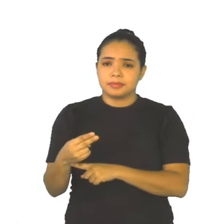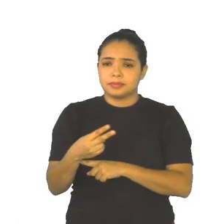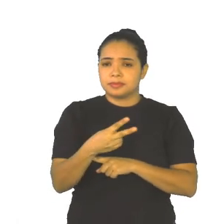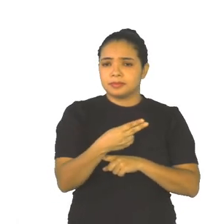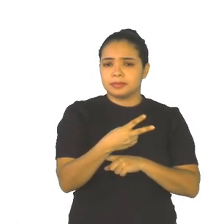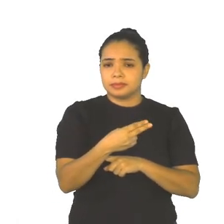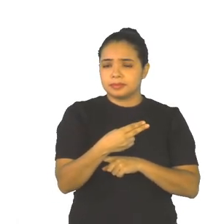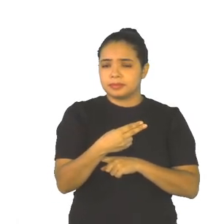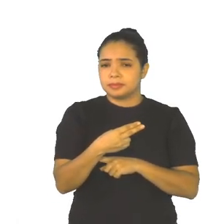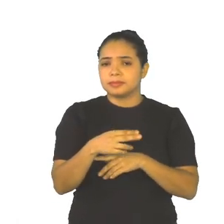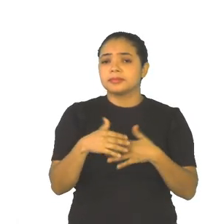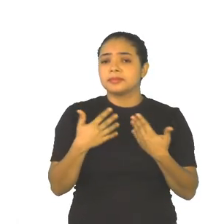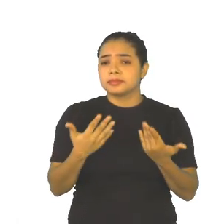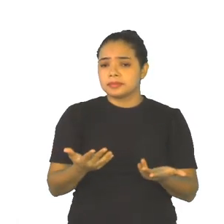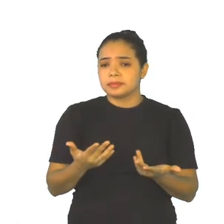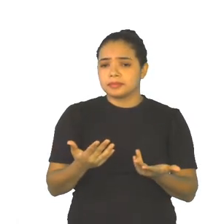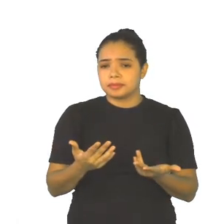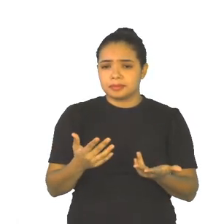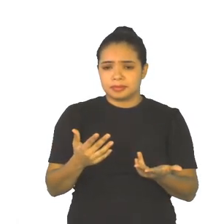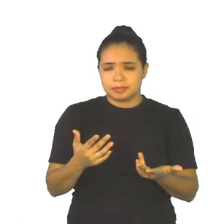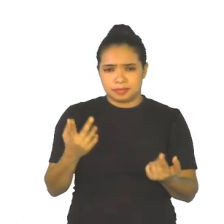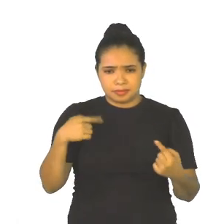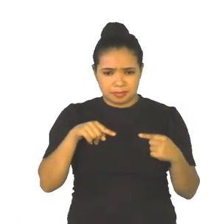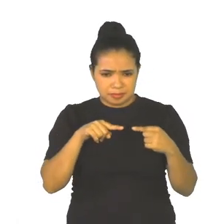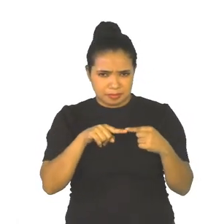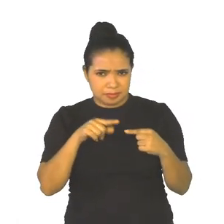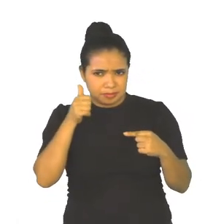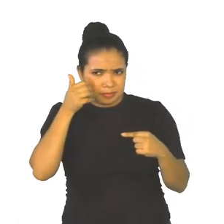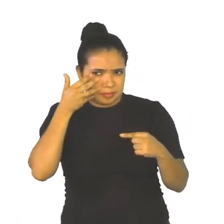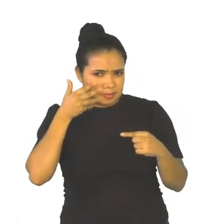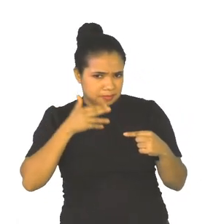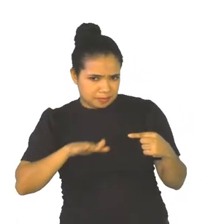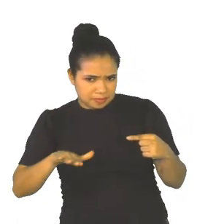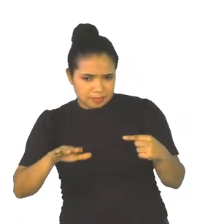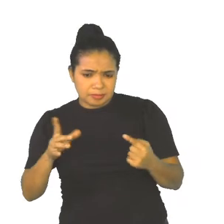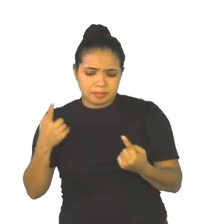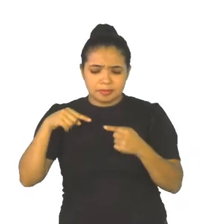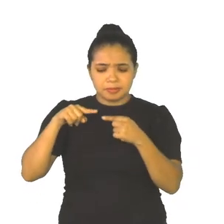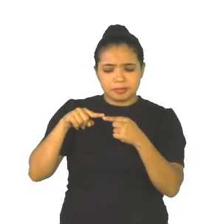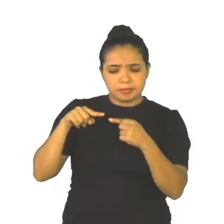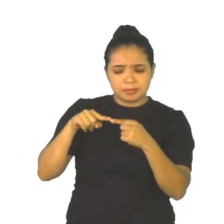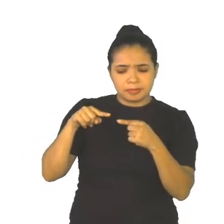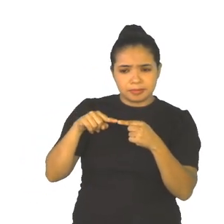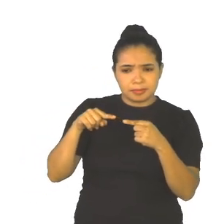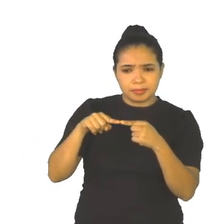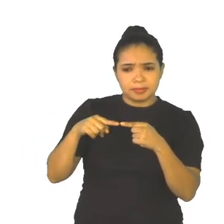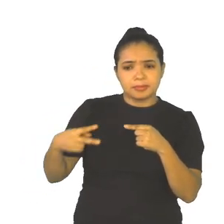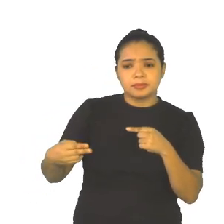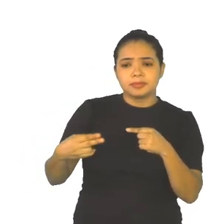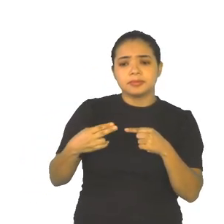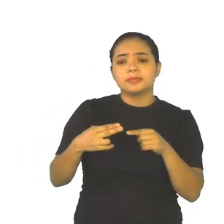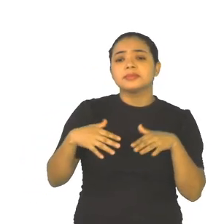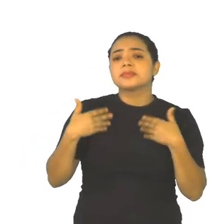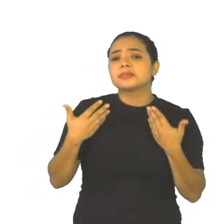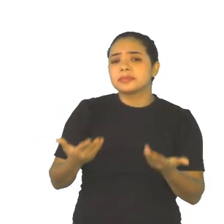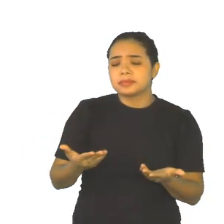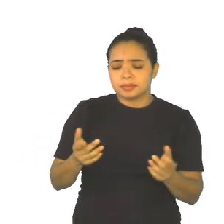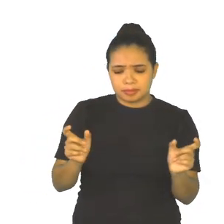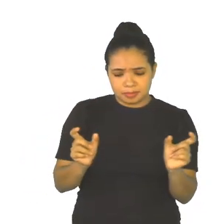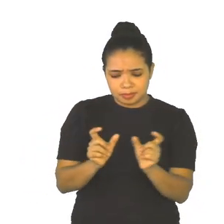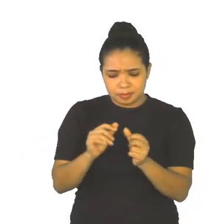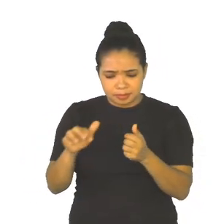que é menina e tesoura. Agora a palavra cintilante, ela foi usada para caracterizar quem? Para dar qualidade